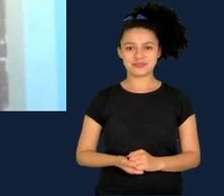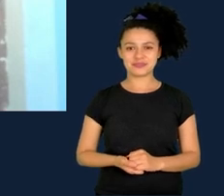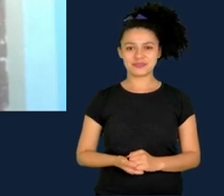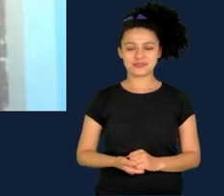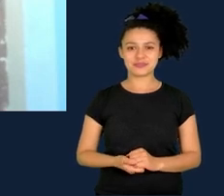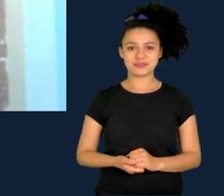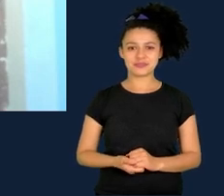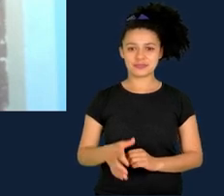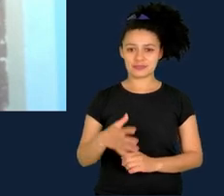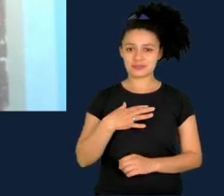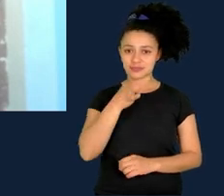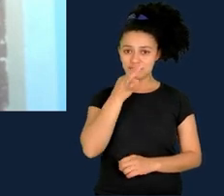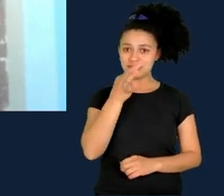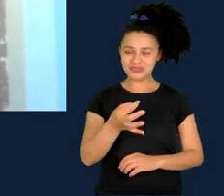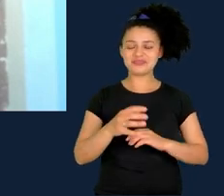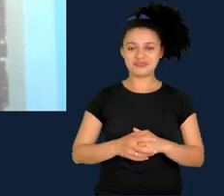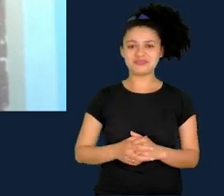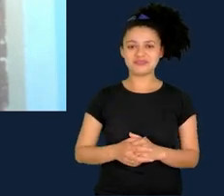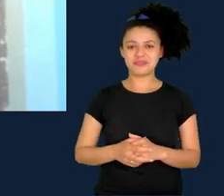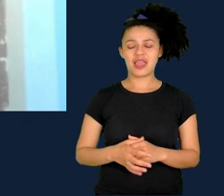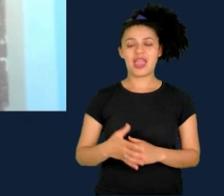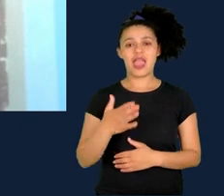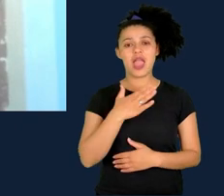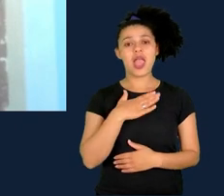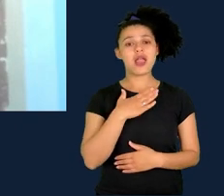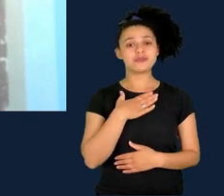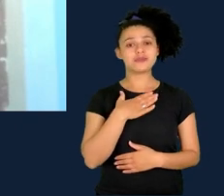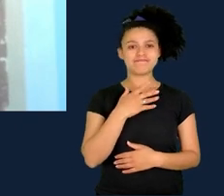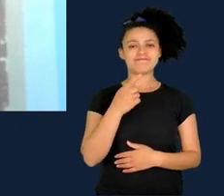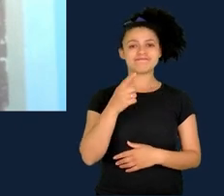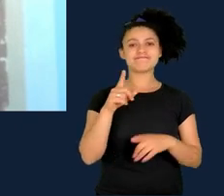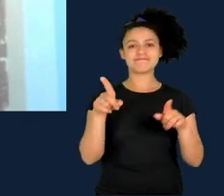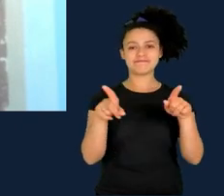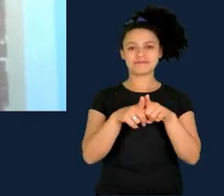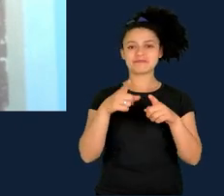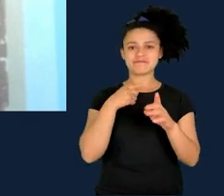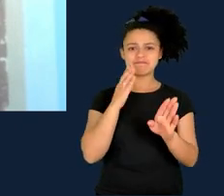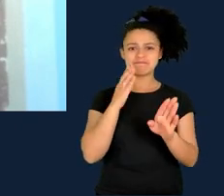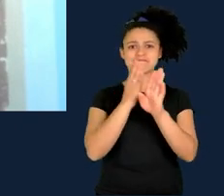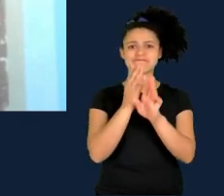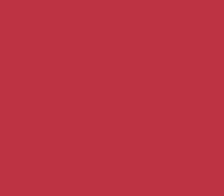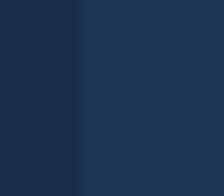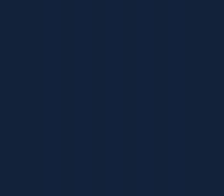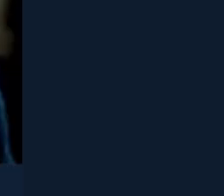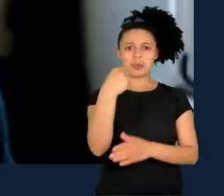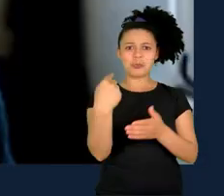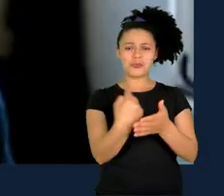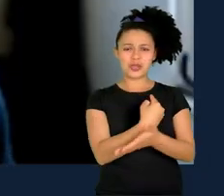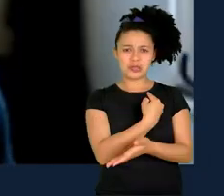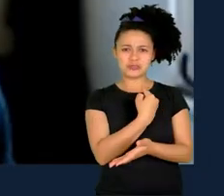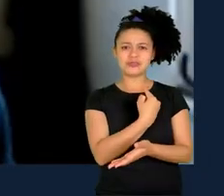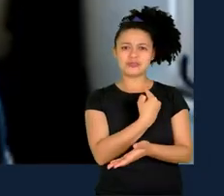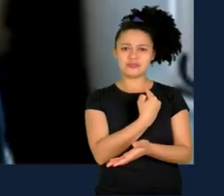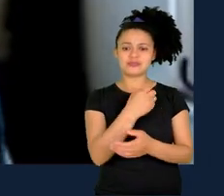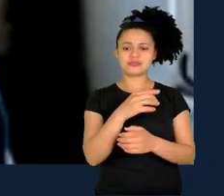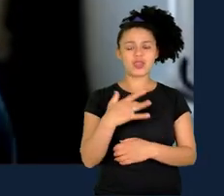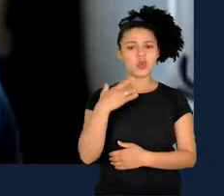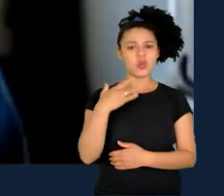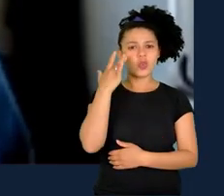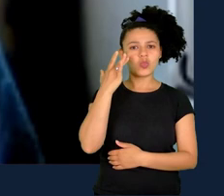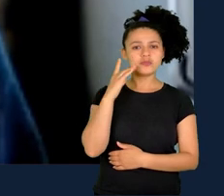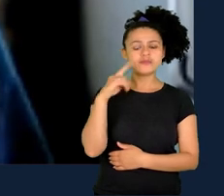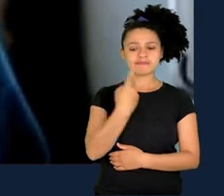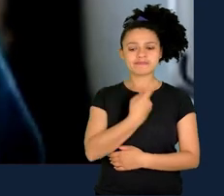I struggle with this question. Sim, eu tenho muita dificuldade com essa pergunta, com essa questão. Eu acho que a gente